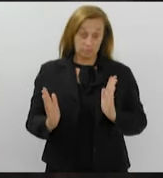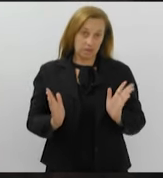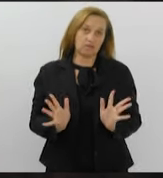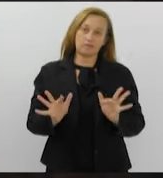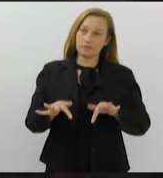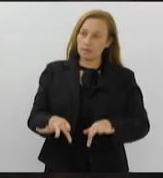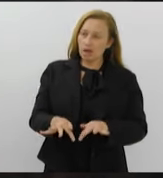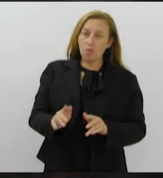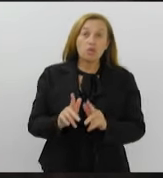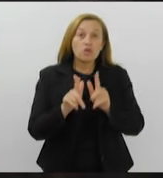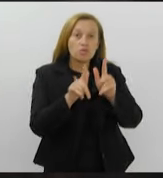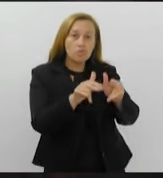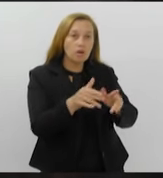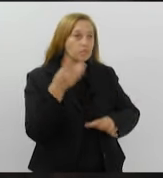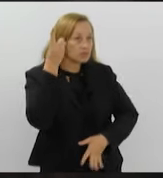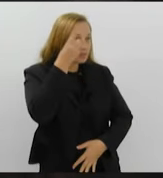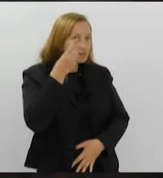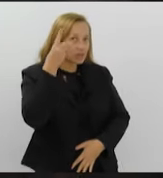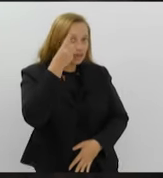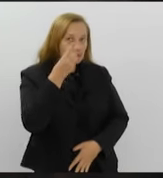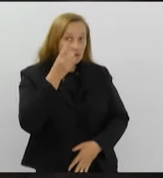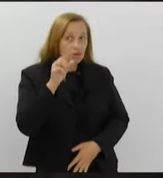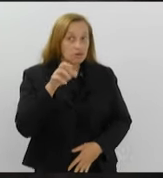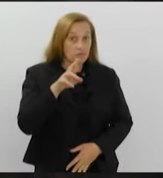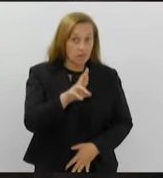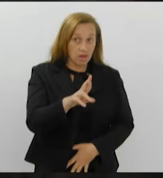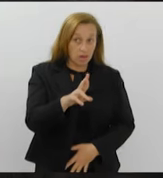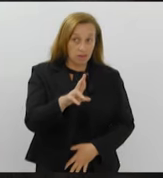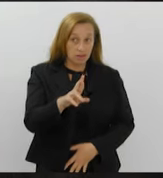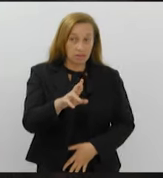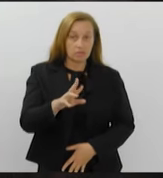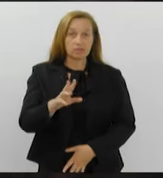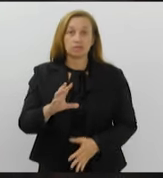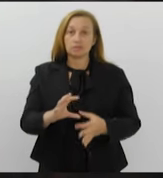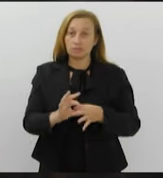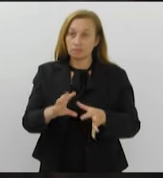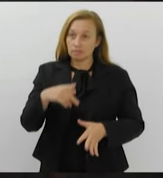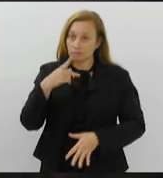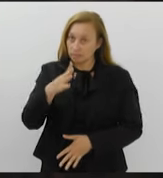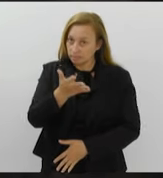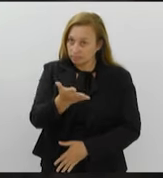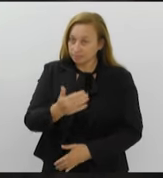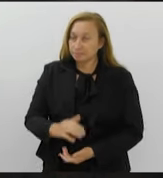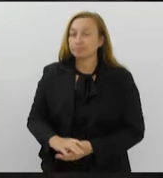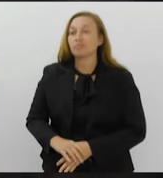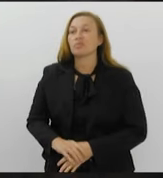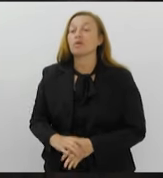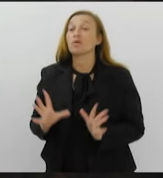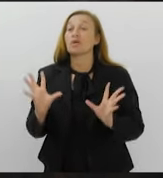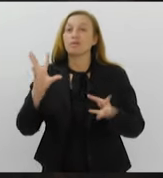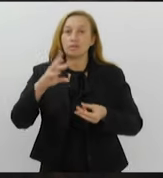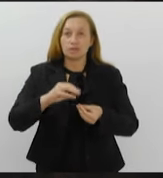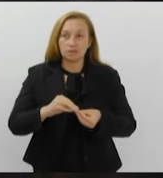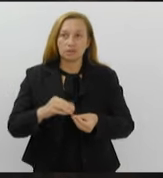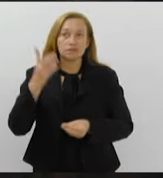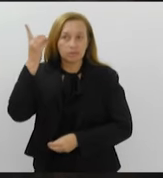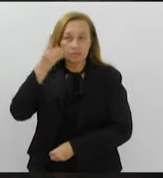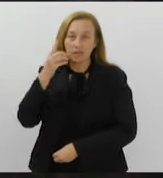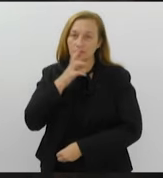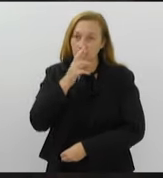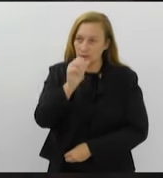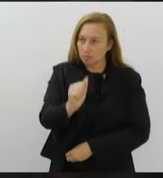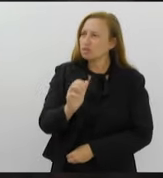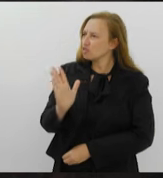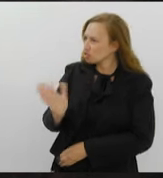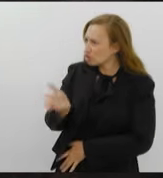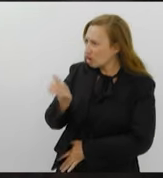A mesma coisa para o deputado Rosenberg, que, na verdade, está fazendo uma parte a Vossa Excelência. Vamos concluir, por favor, deputado Amorim. O senhor